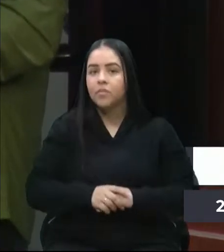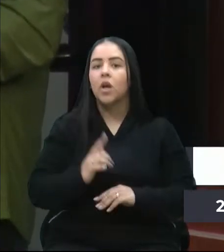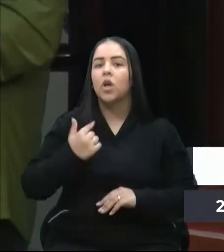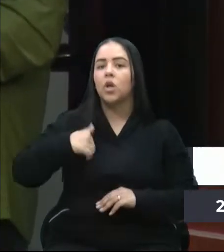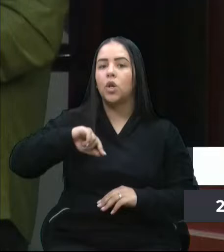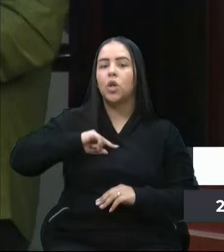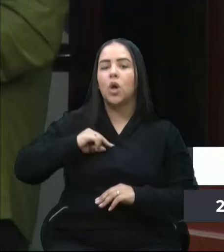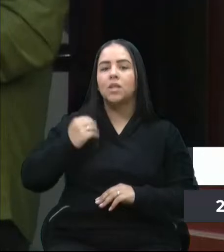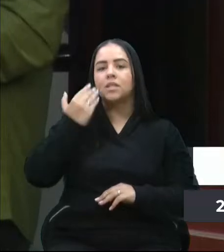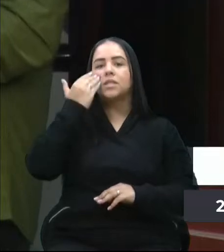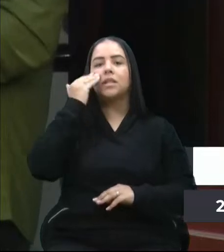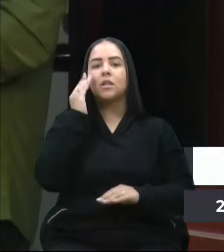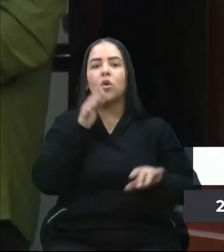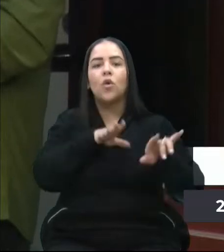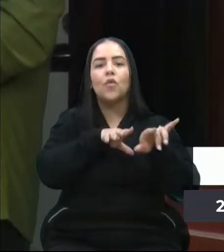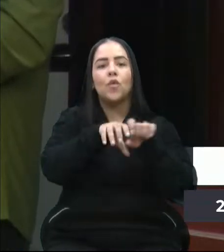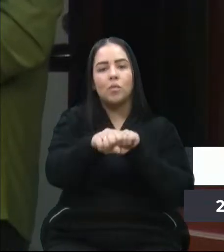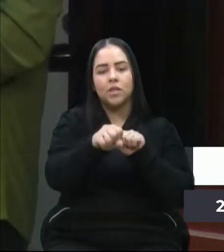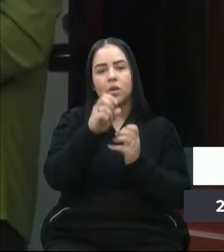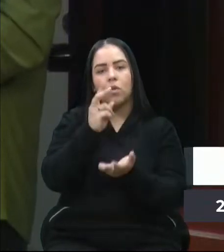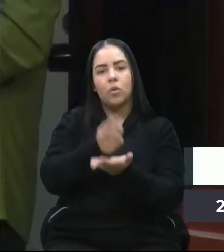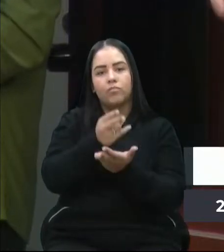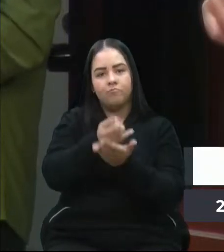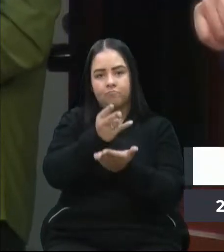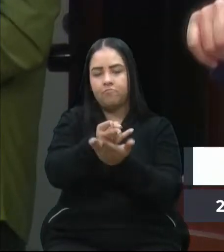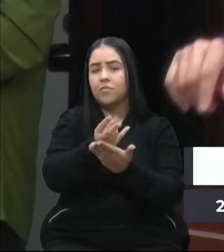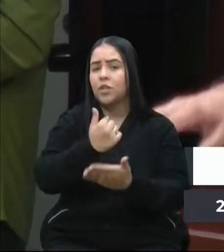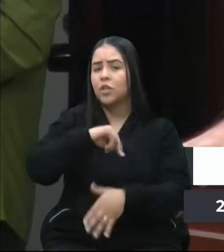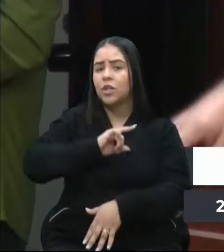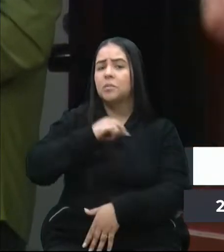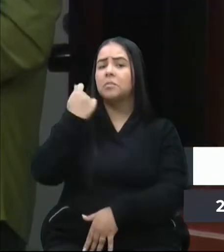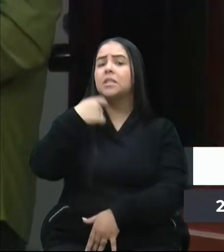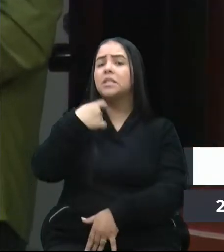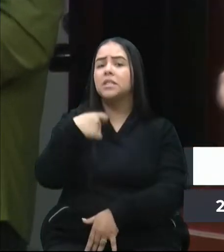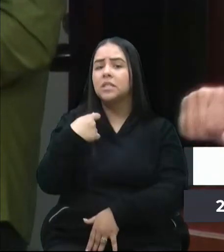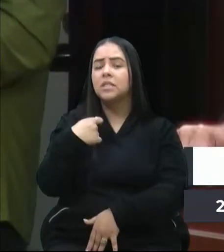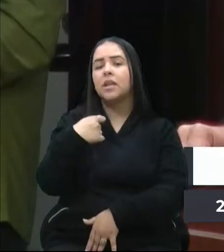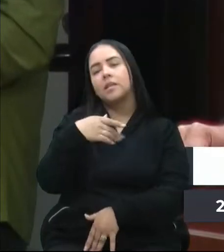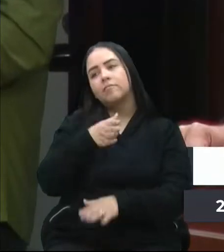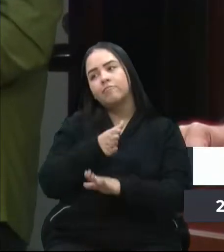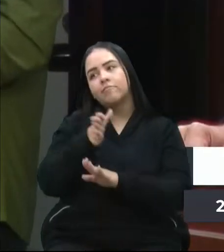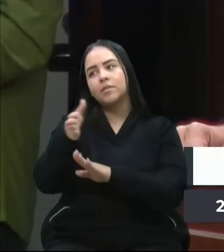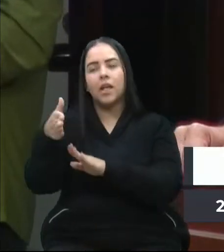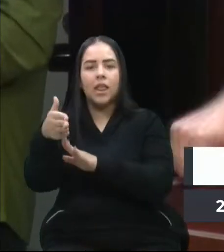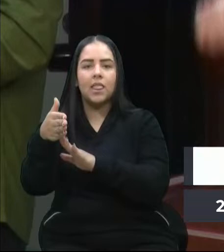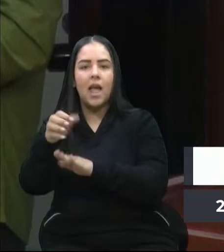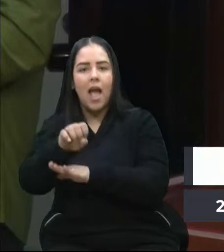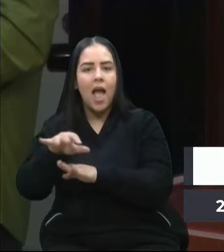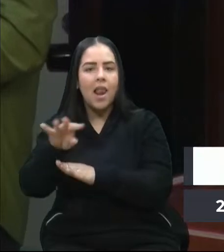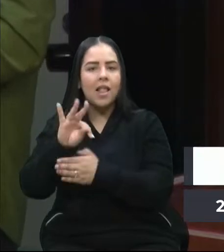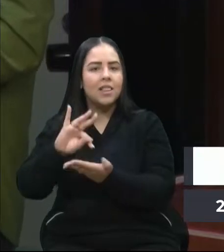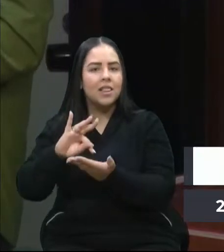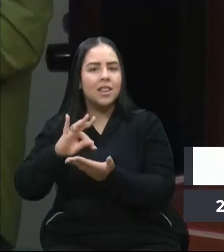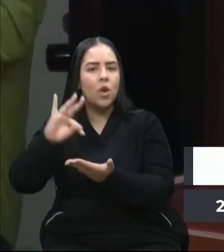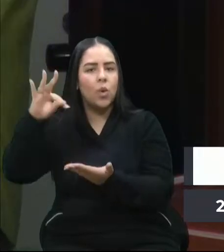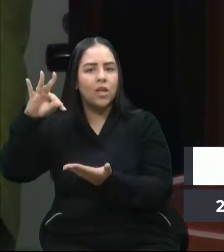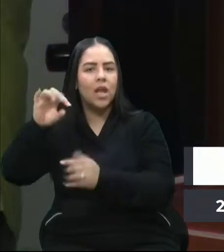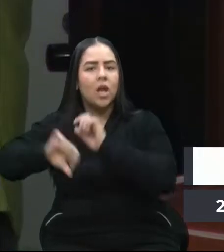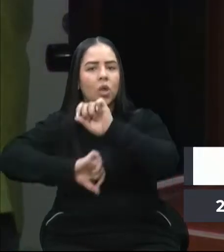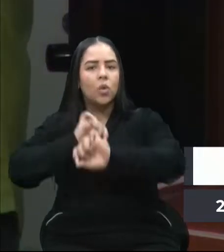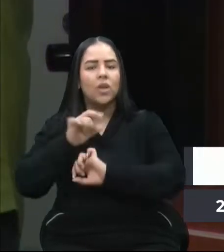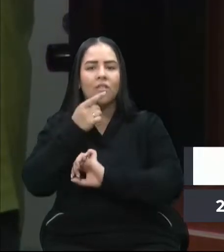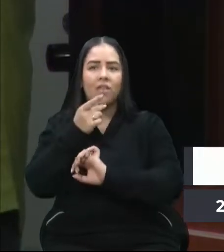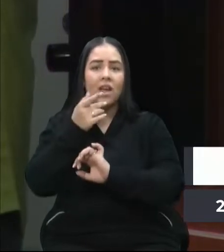entendemos que a formação continuada, e aí nós precisaríamos ir para a teoria. E aqui fala alguém que